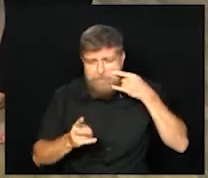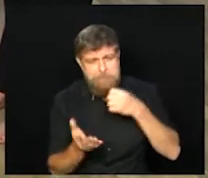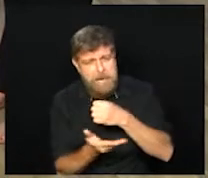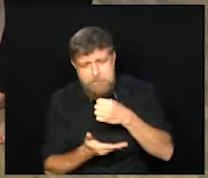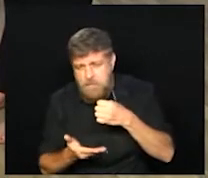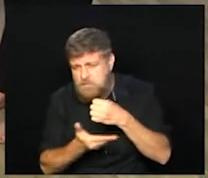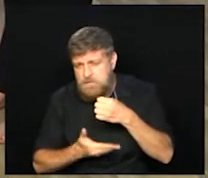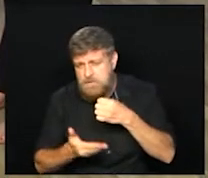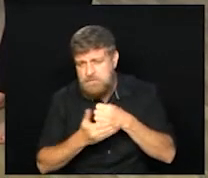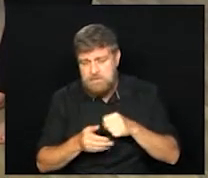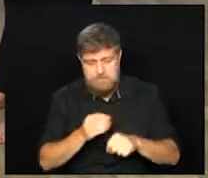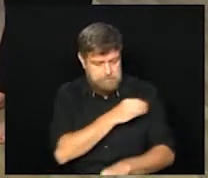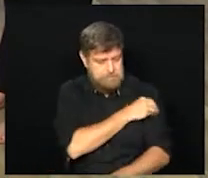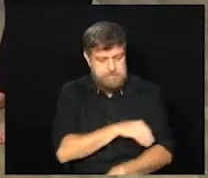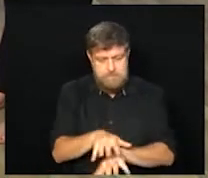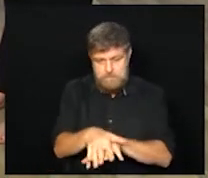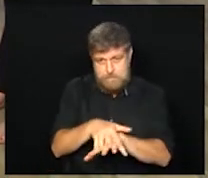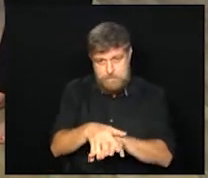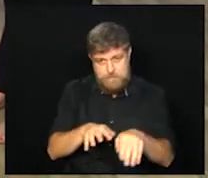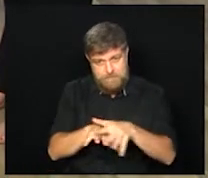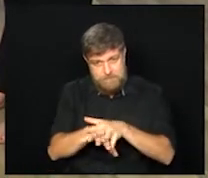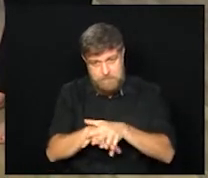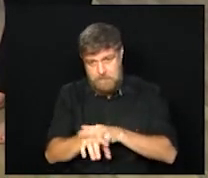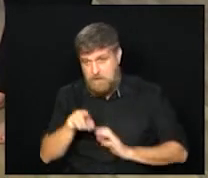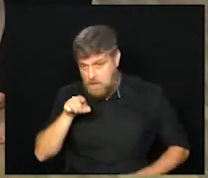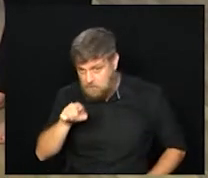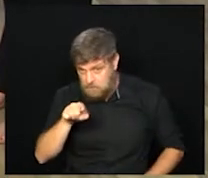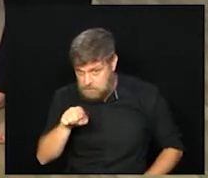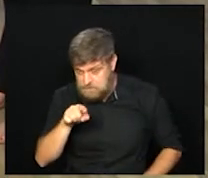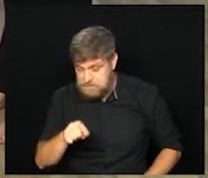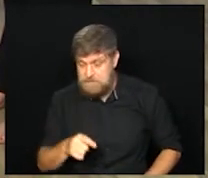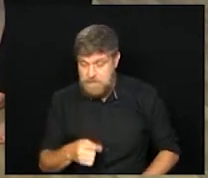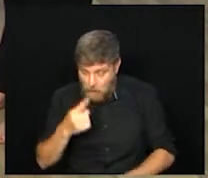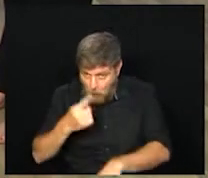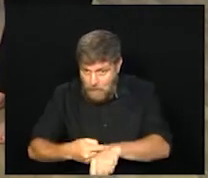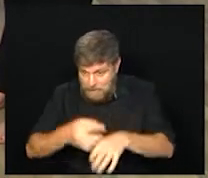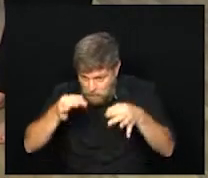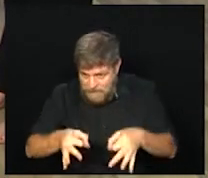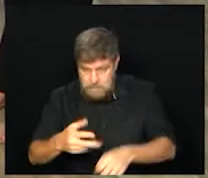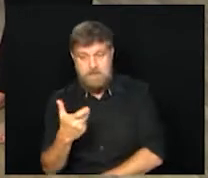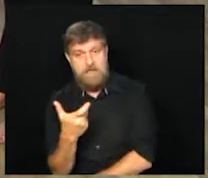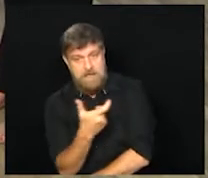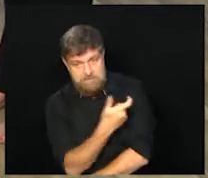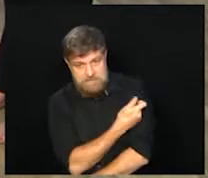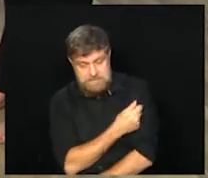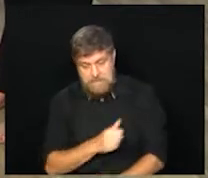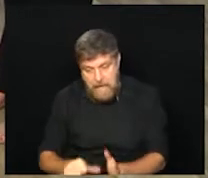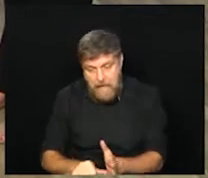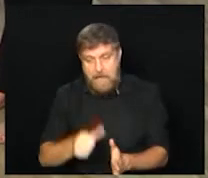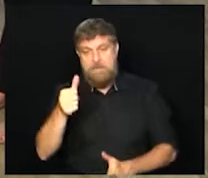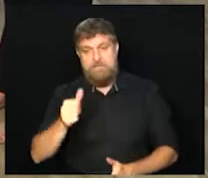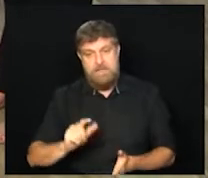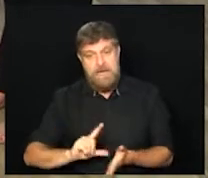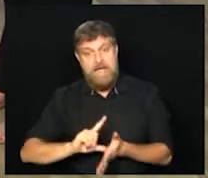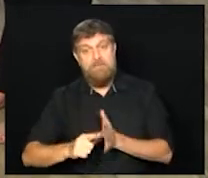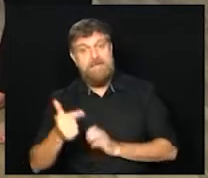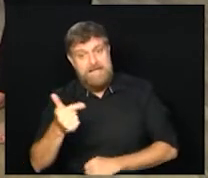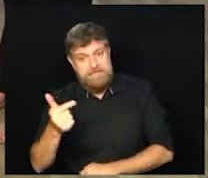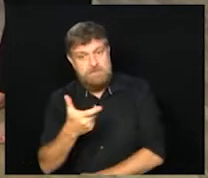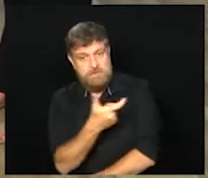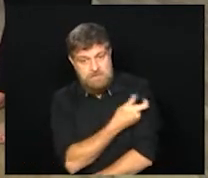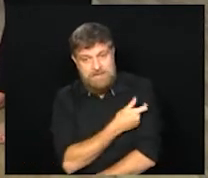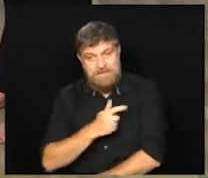fundamental, higienização das mãos e chegou a sua vez, tome a vacina. Primeira e segunda dose, apenas a